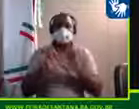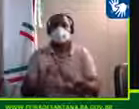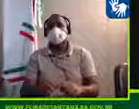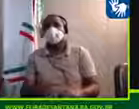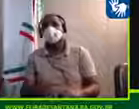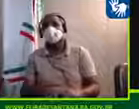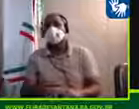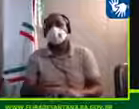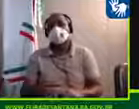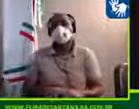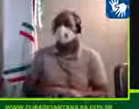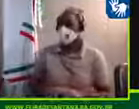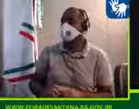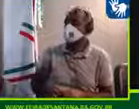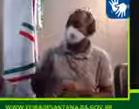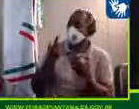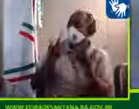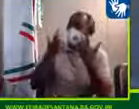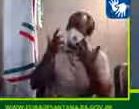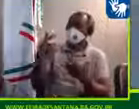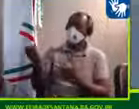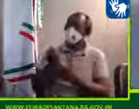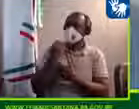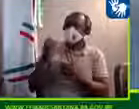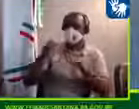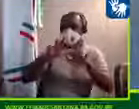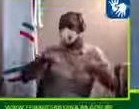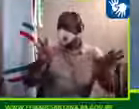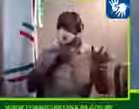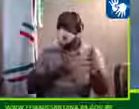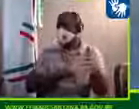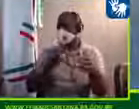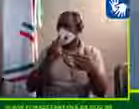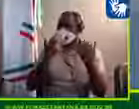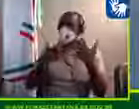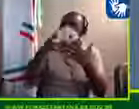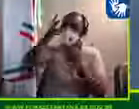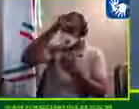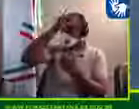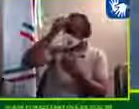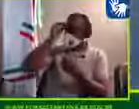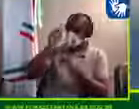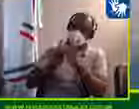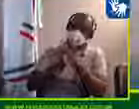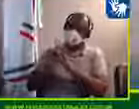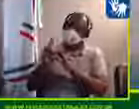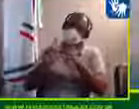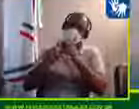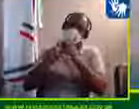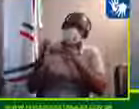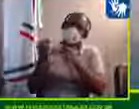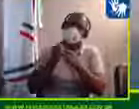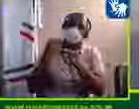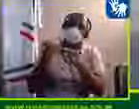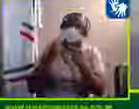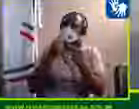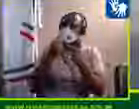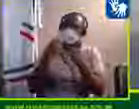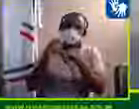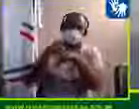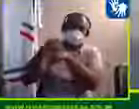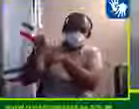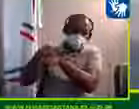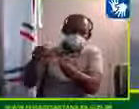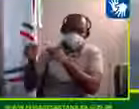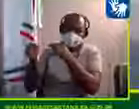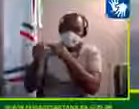palavra. Pronto, voltando a falar com todos novamente. Prefeito, essa pergunta pega um gancho de uma informação, né,